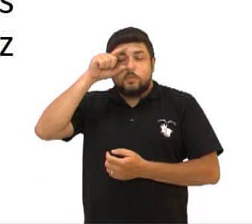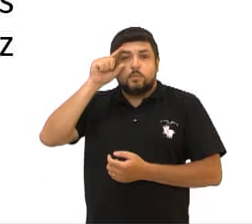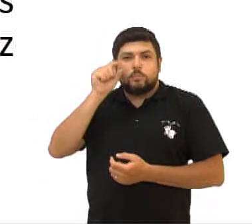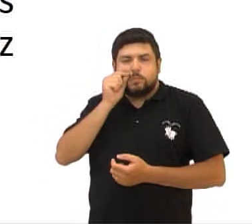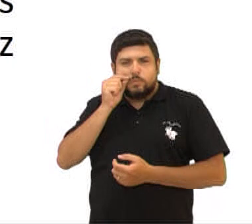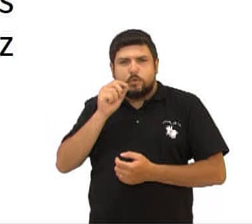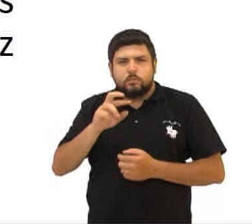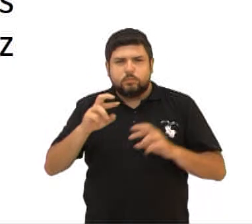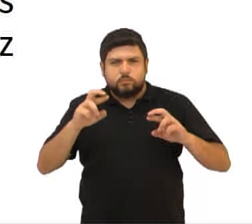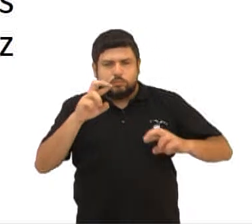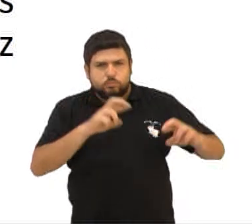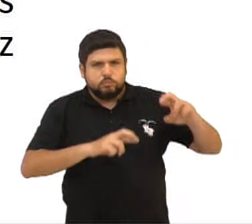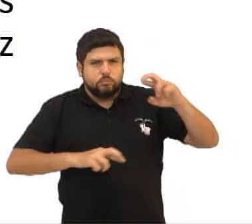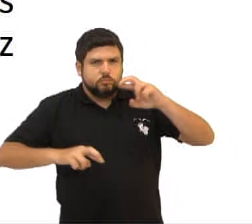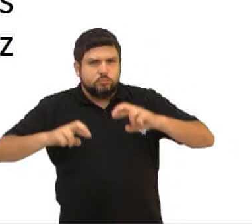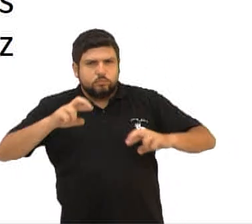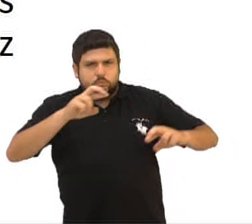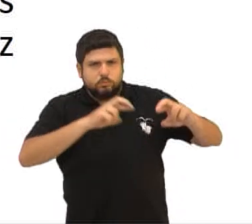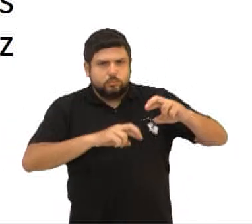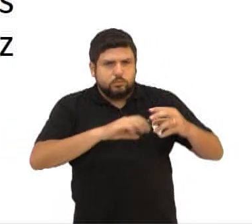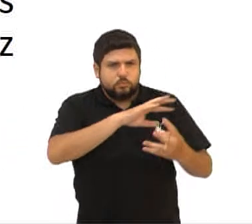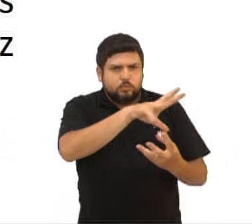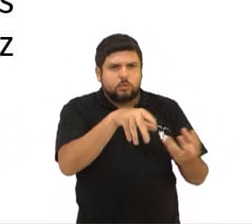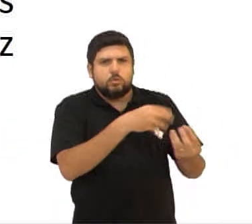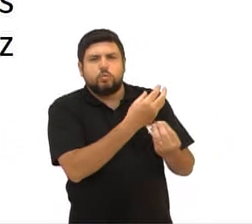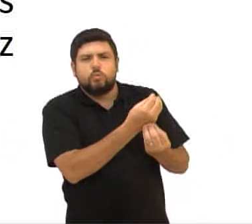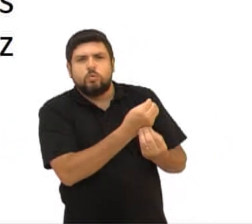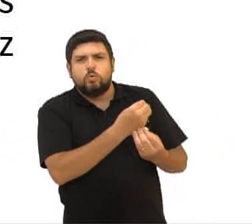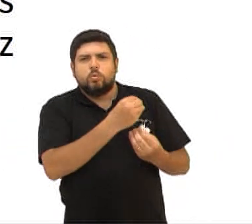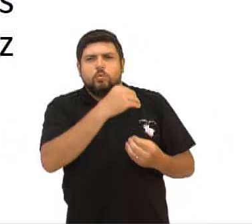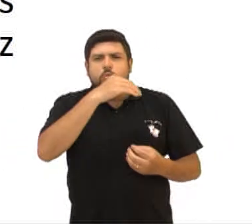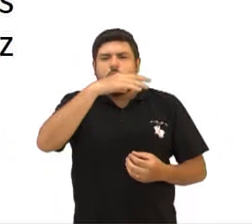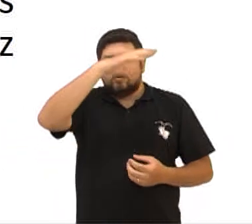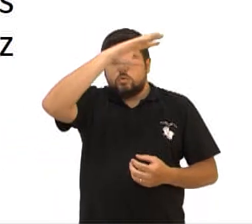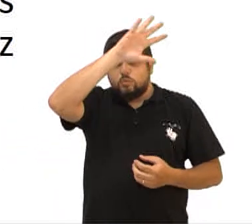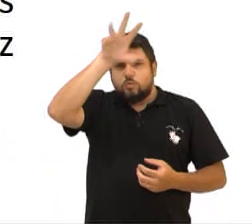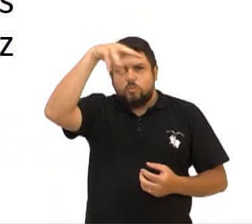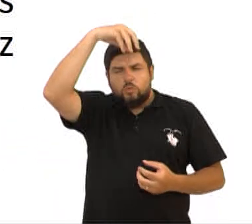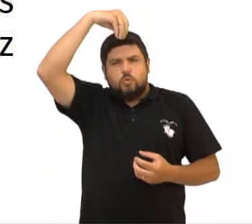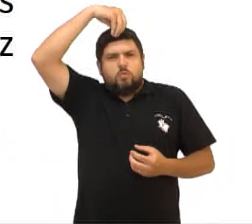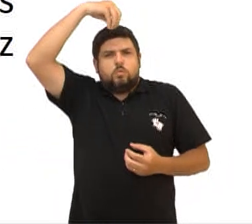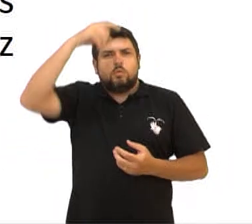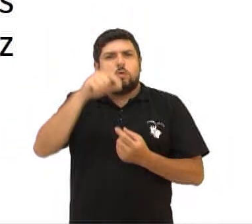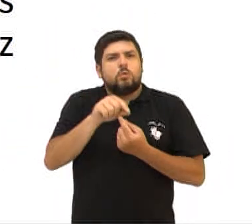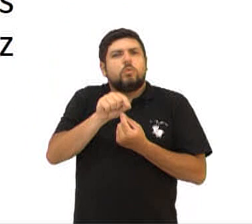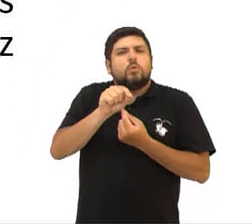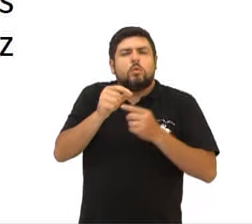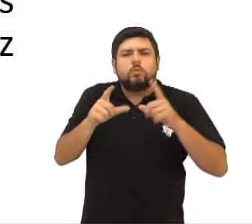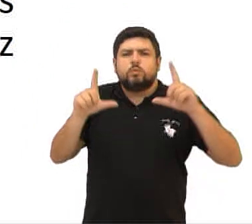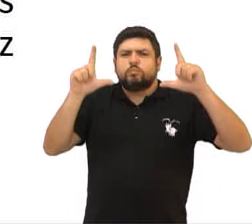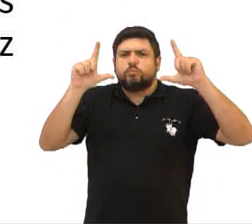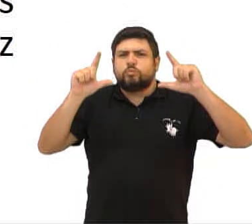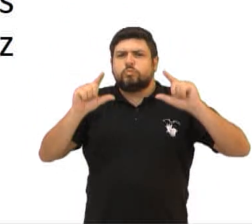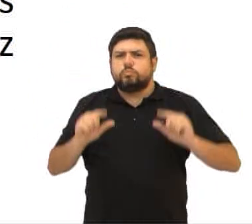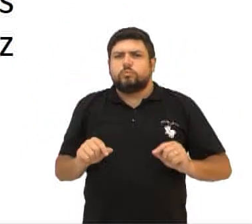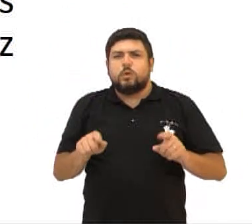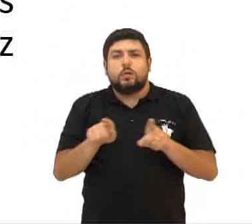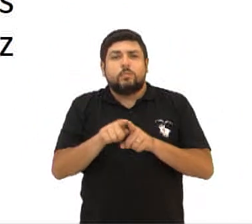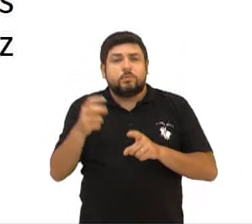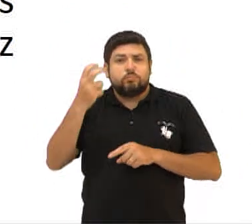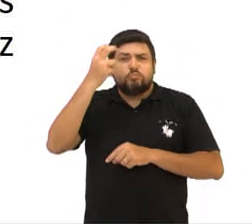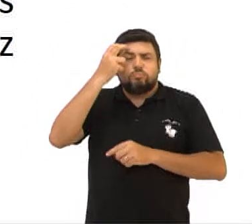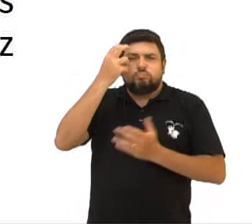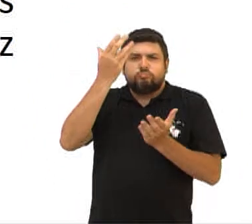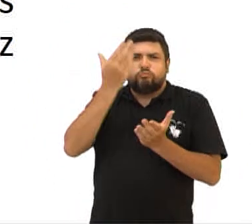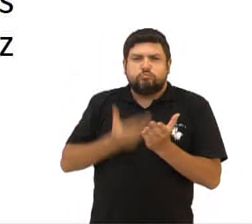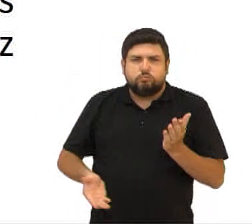reprodução das obras de arte provocam a queda da aura, promovem a liquidação do elemento tradicional de herança cultural. Ou seja,